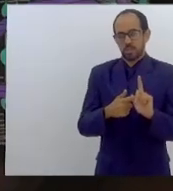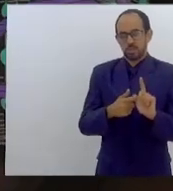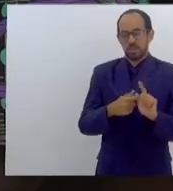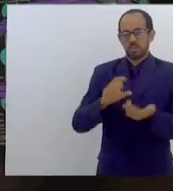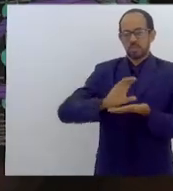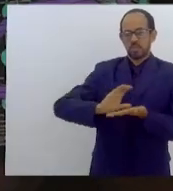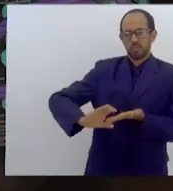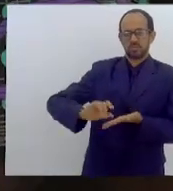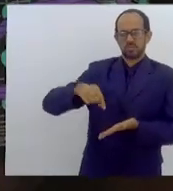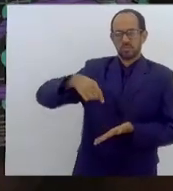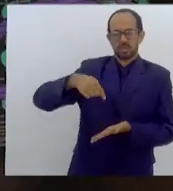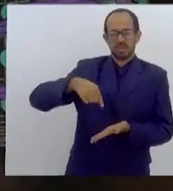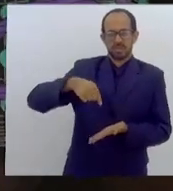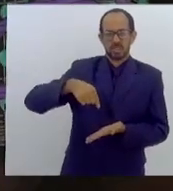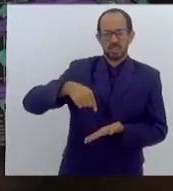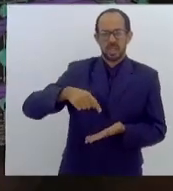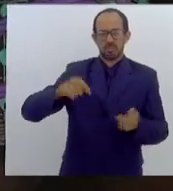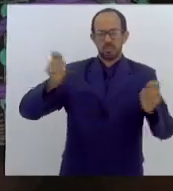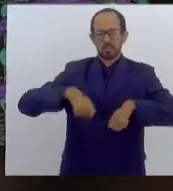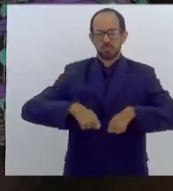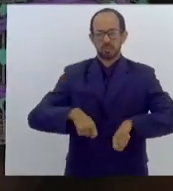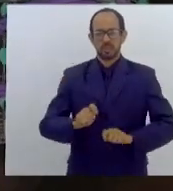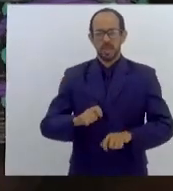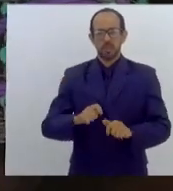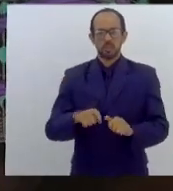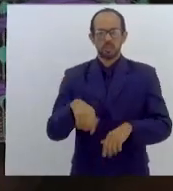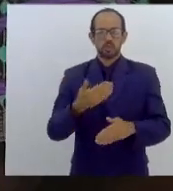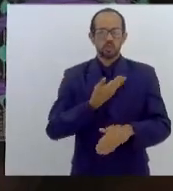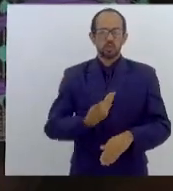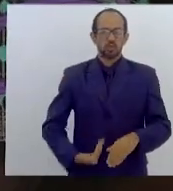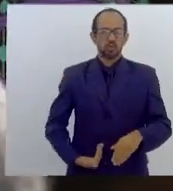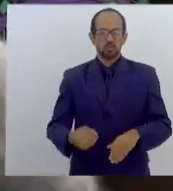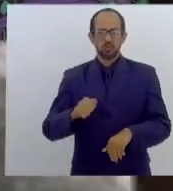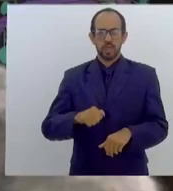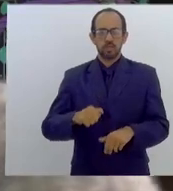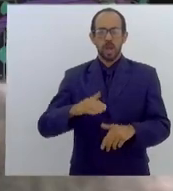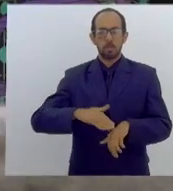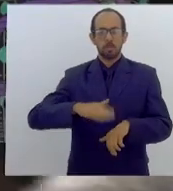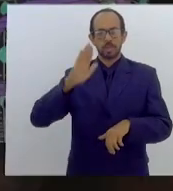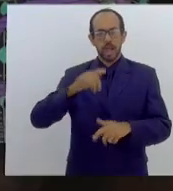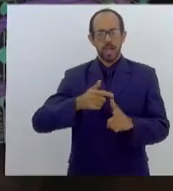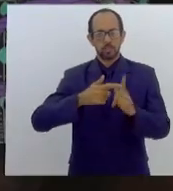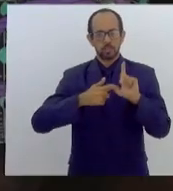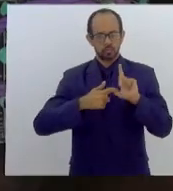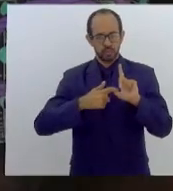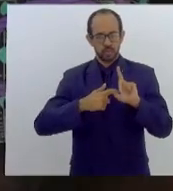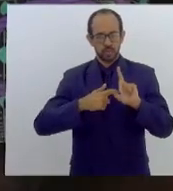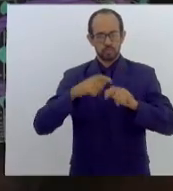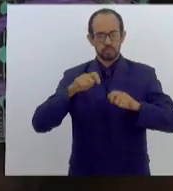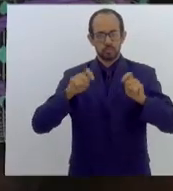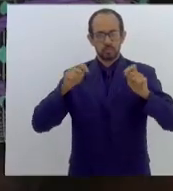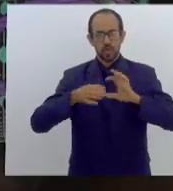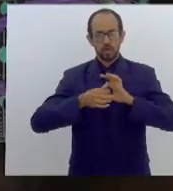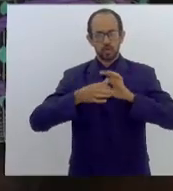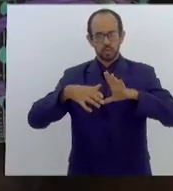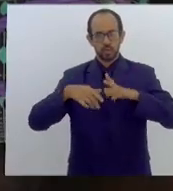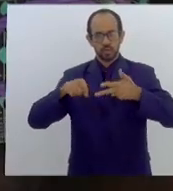uma peça que traz a possibilidade do Estado se endividar ainda mais. Possibilita, autoriza, né, o